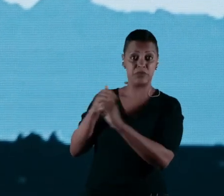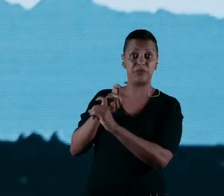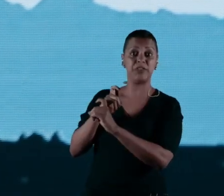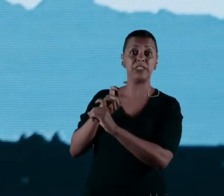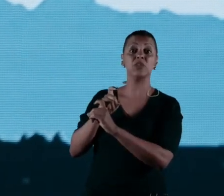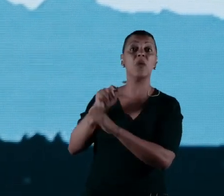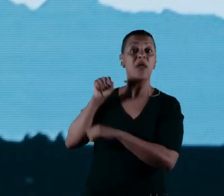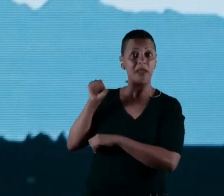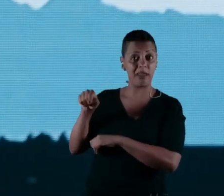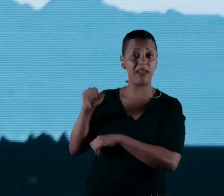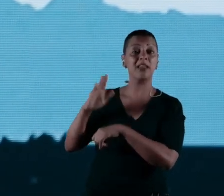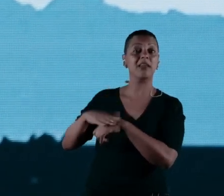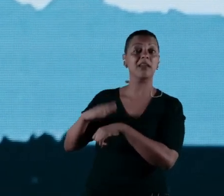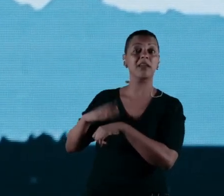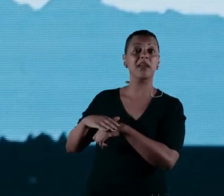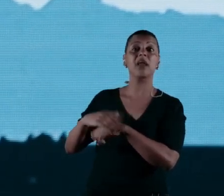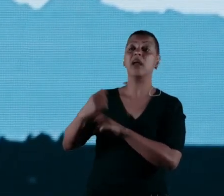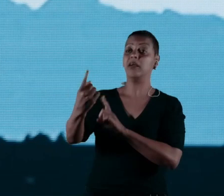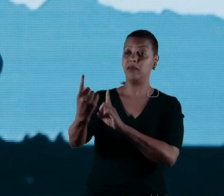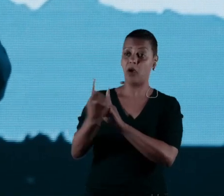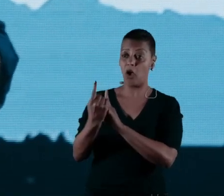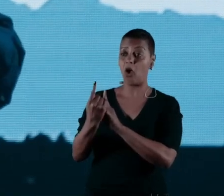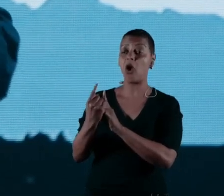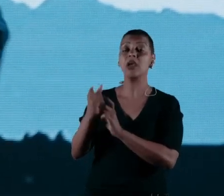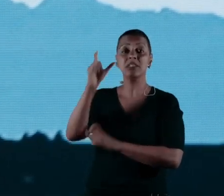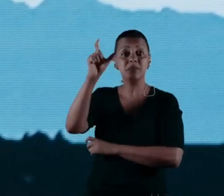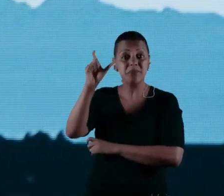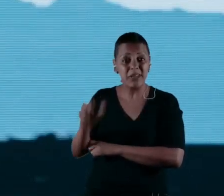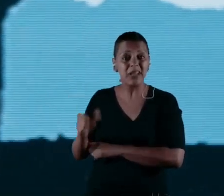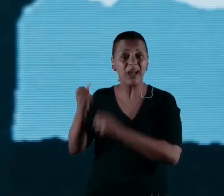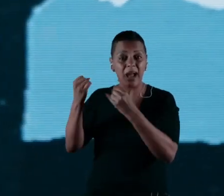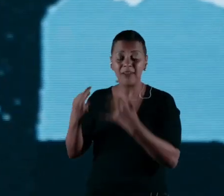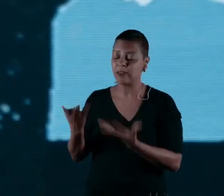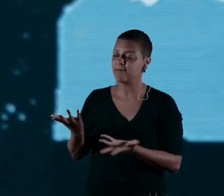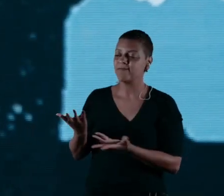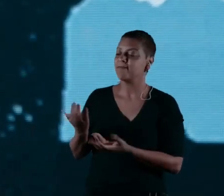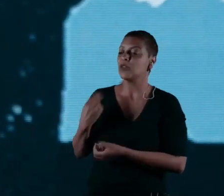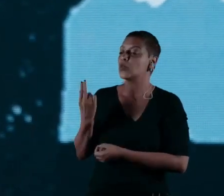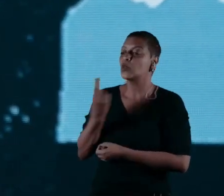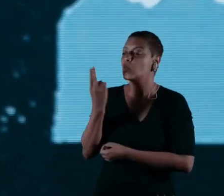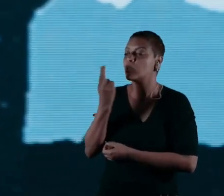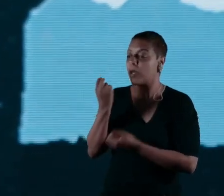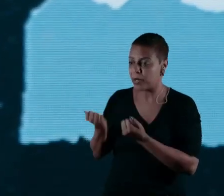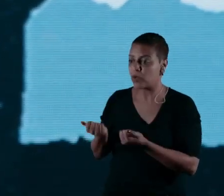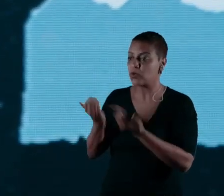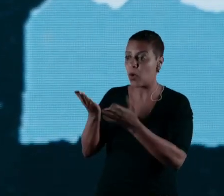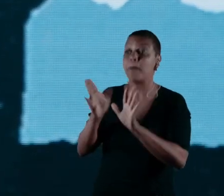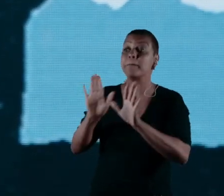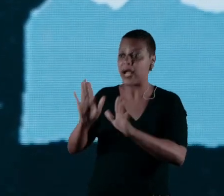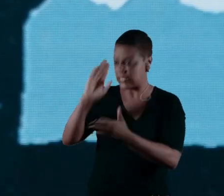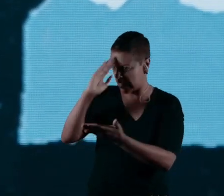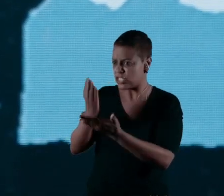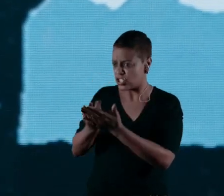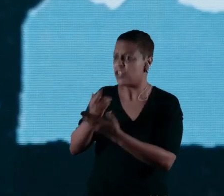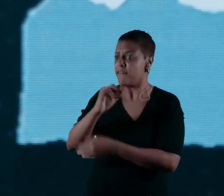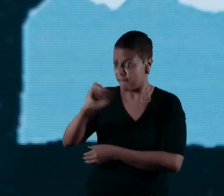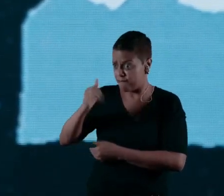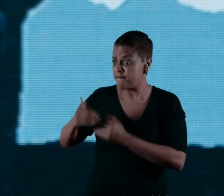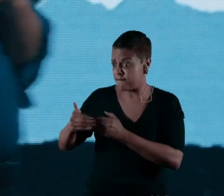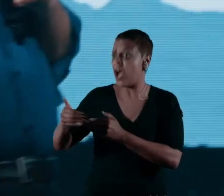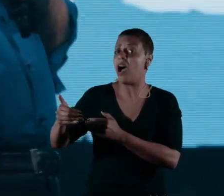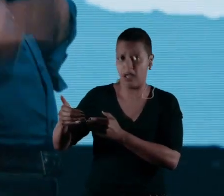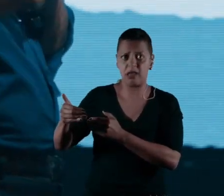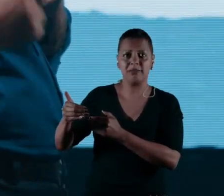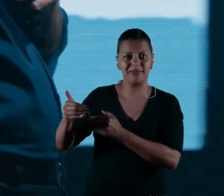clientes e dizia: olha, não estou conseguindo entregar agora, mas eu quero te dizer, eu vou entregar. E a pessoa